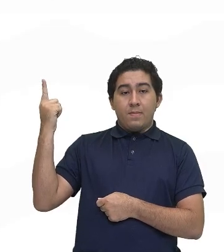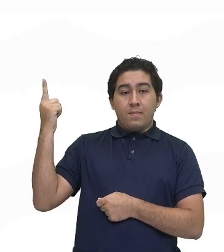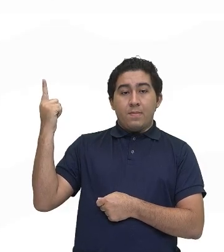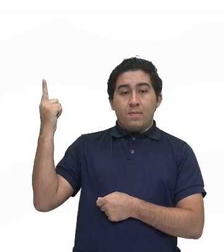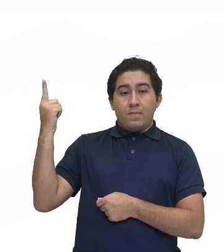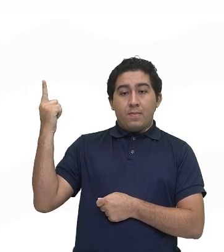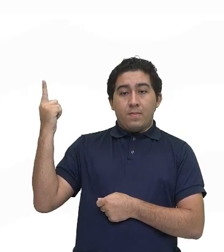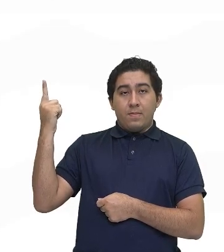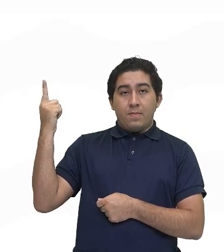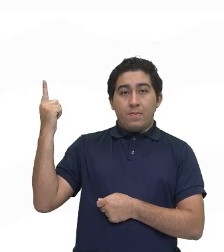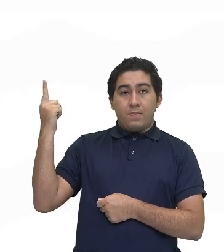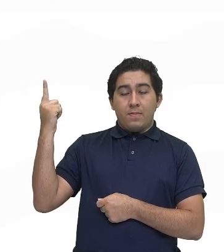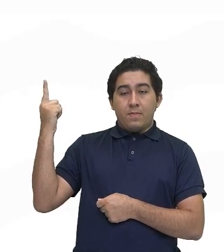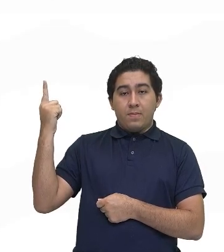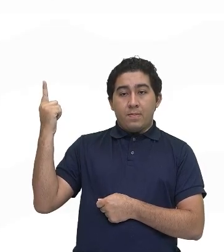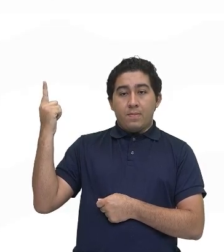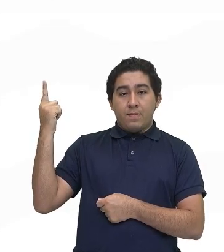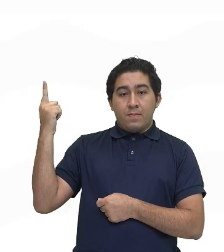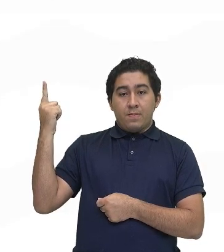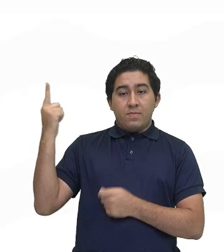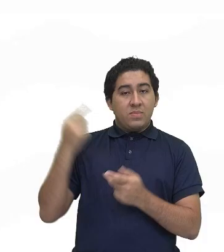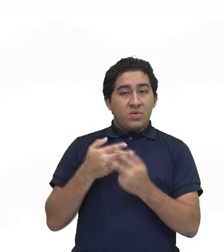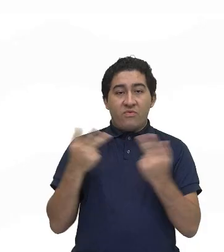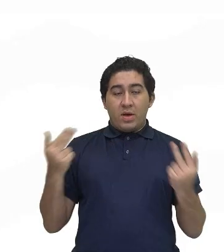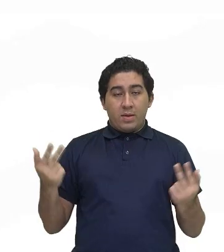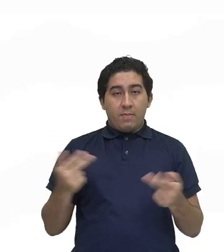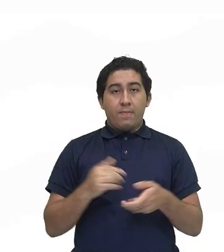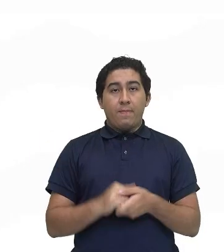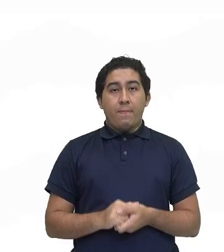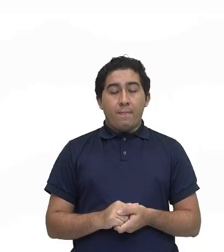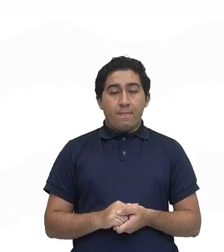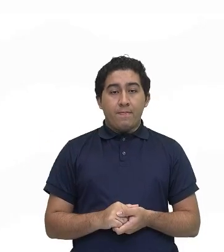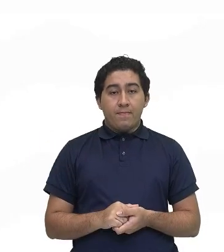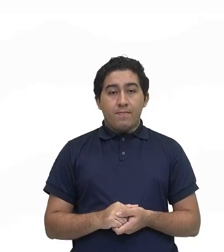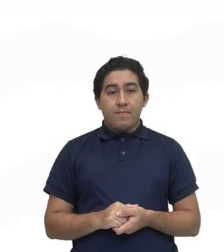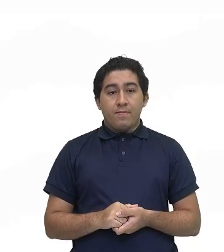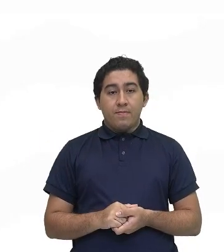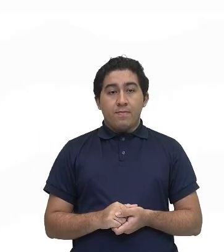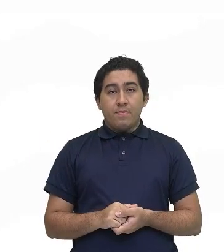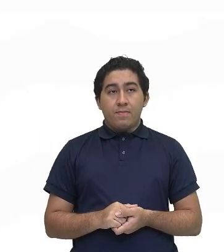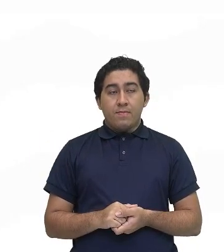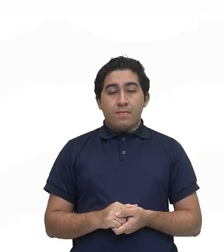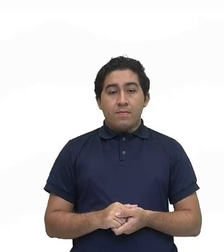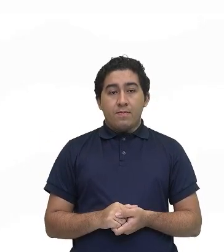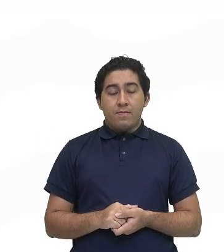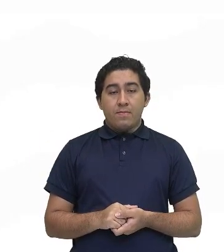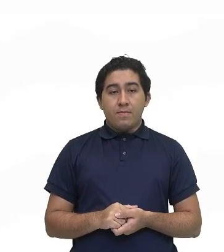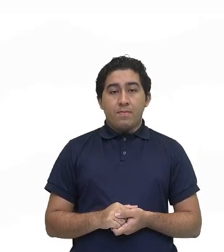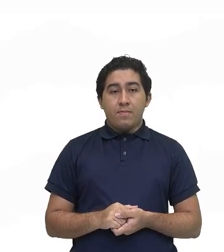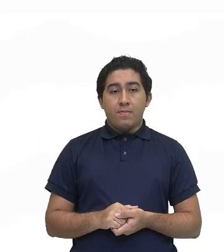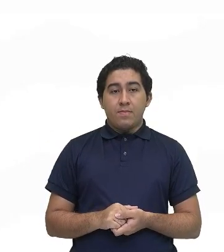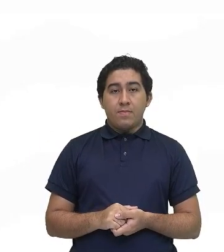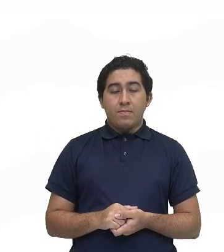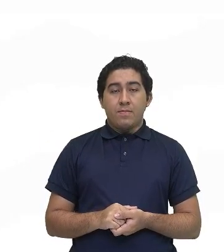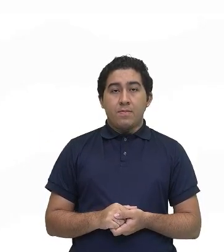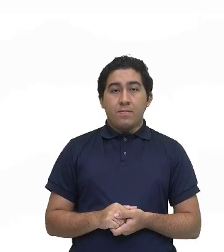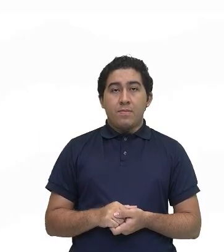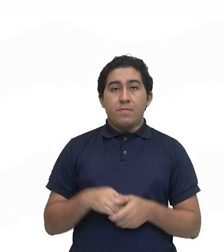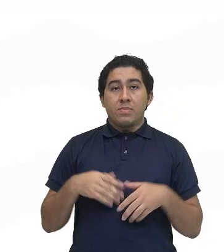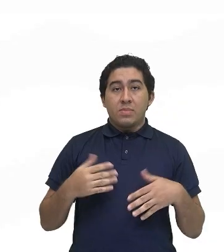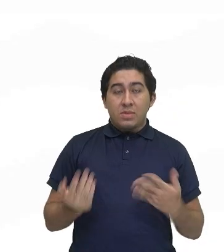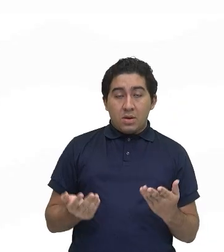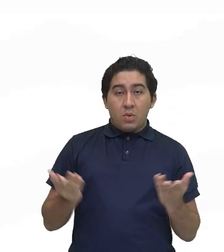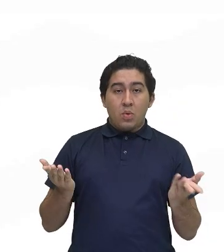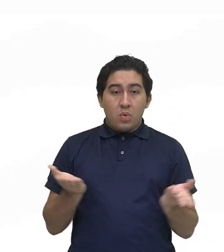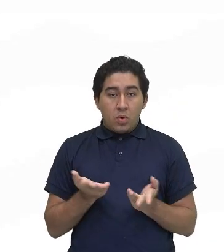galáxias e entre outras coisas. Aí, com base, porque agora eu já percebi que, ao